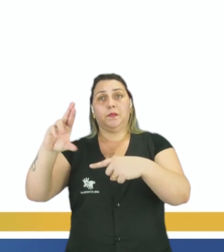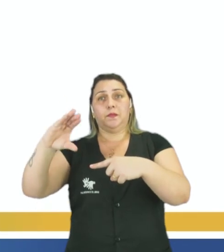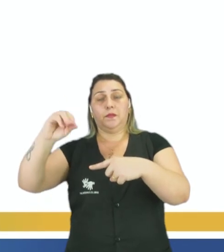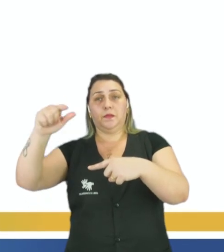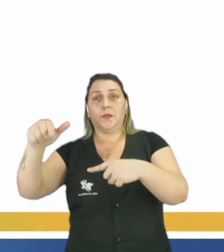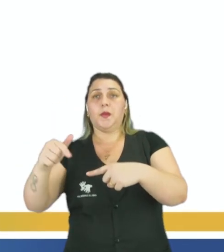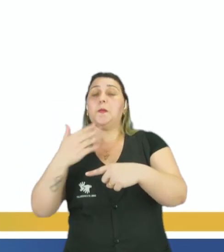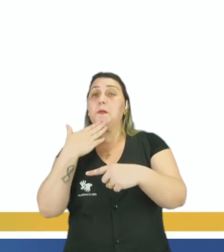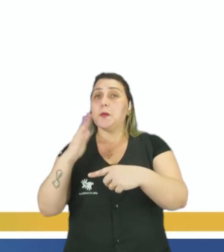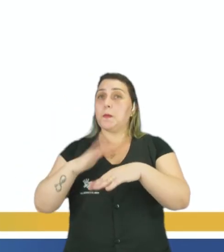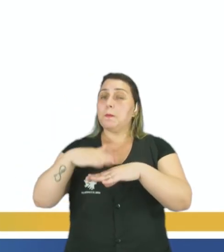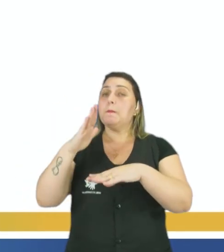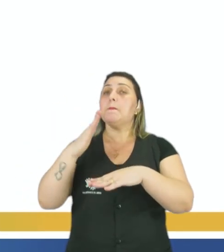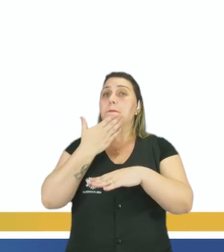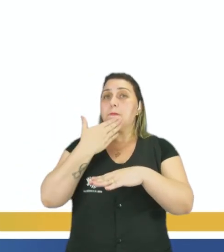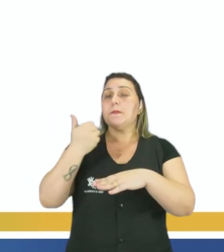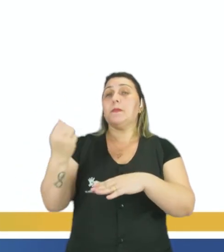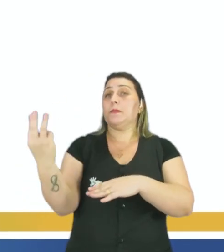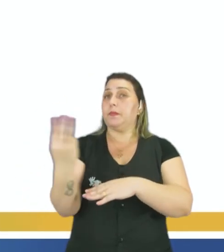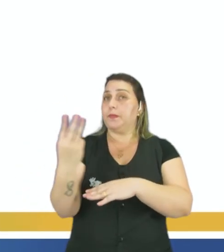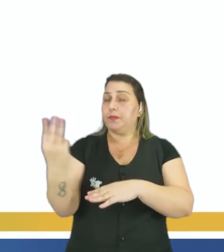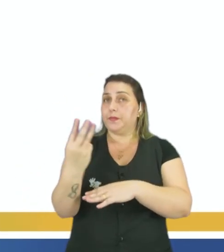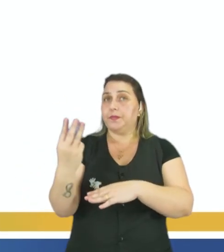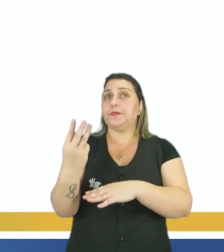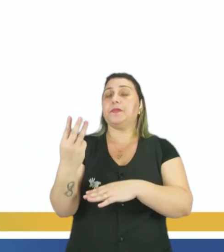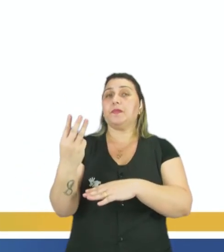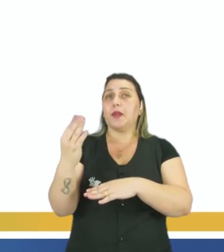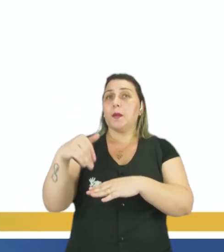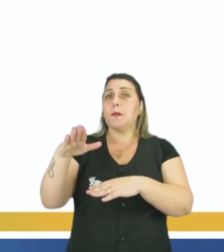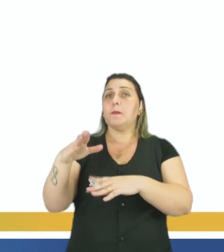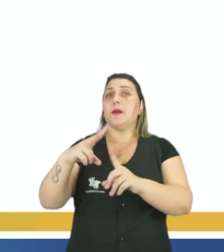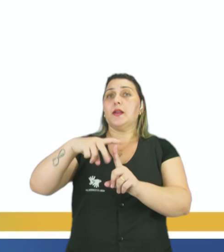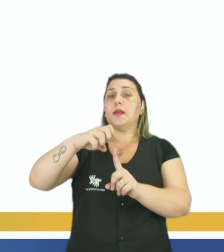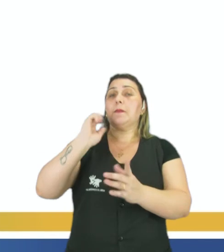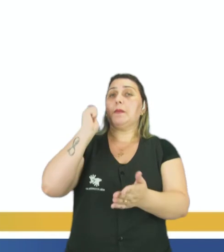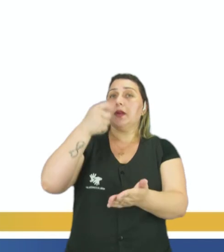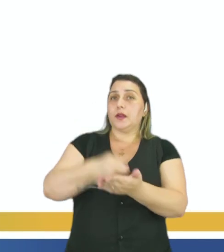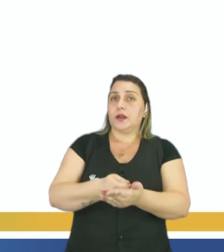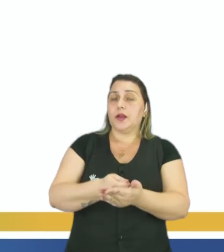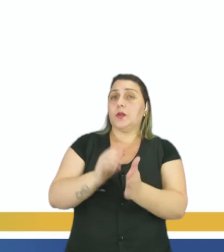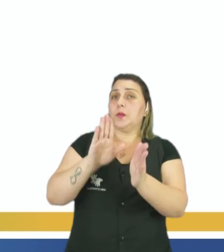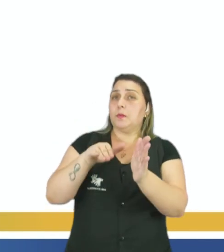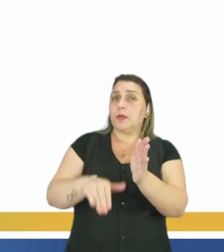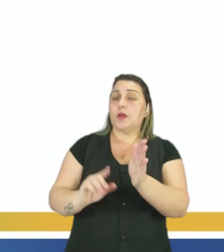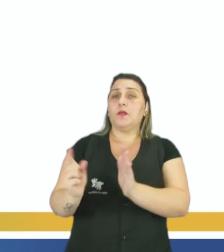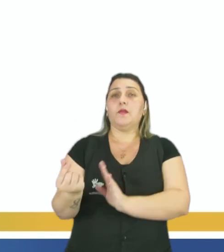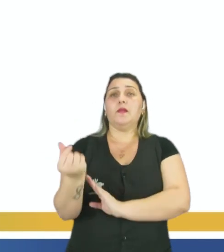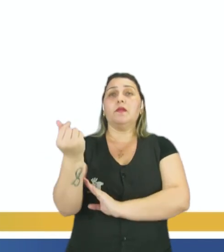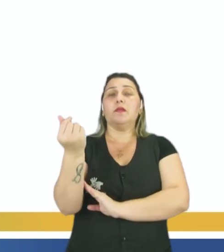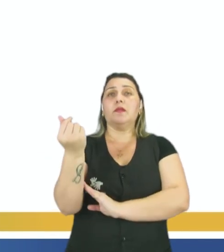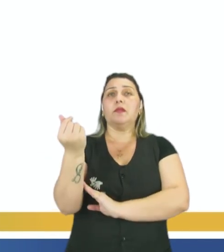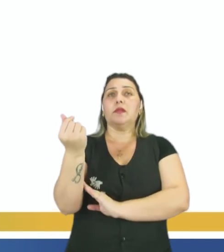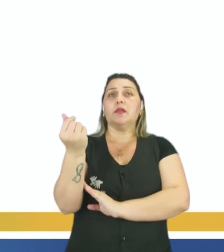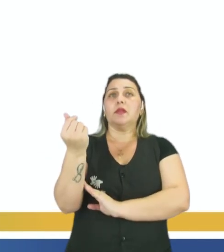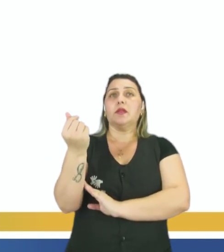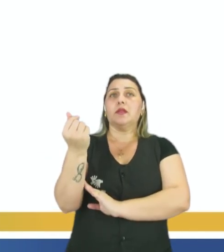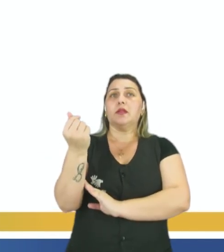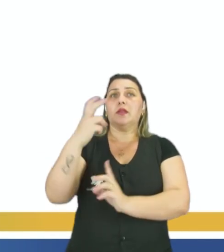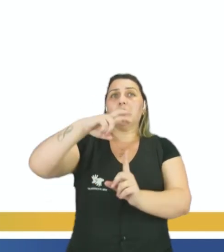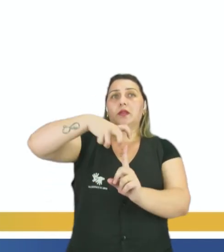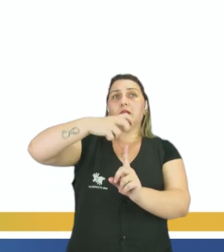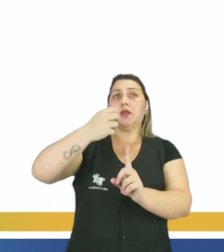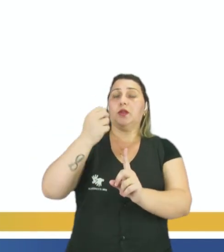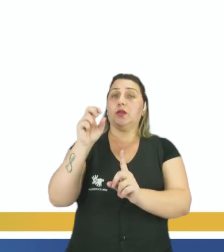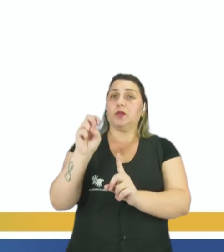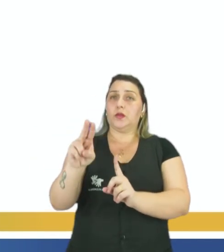mais vantajoso, né, nesse caso, eles tomarão mais refrigerante pagando o menor valor possível, é na garrafa de